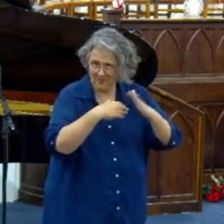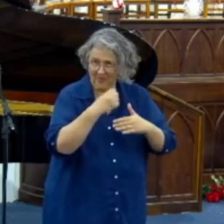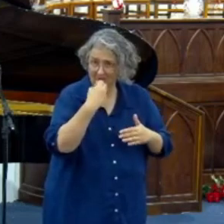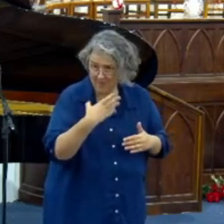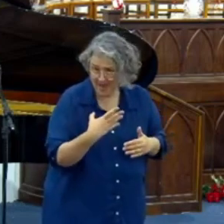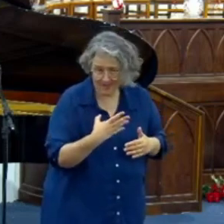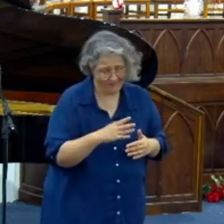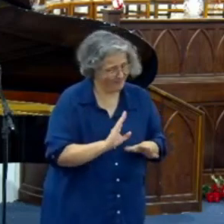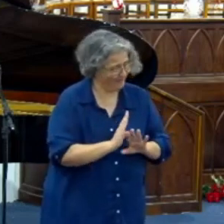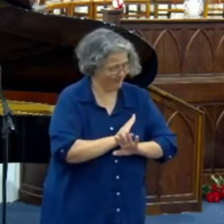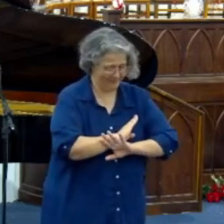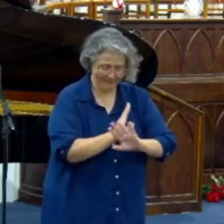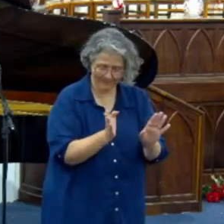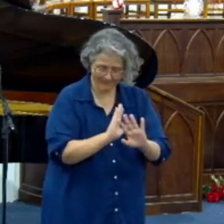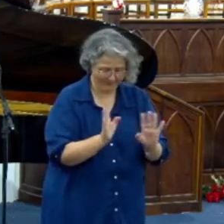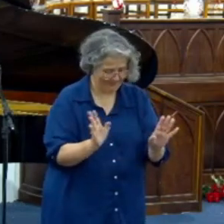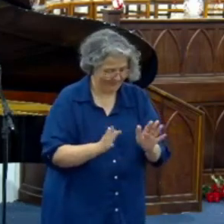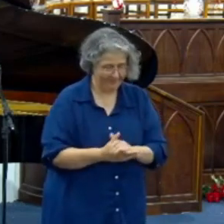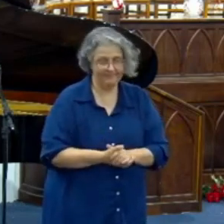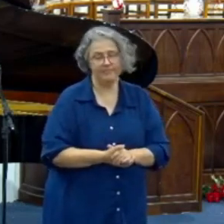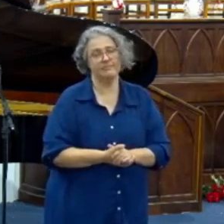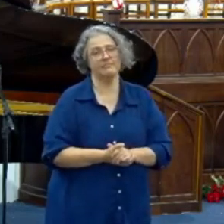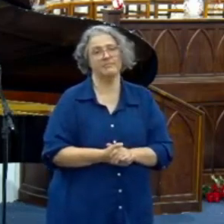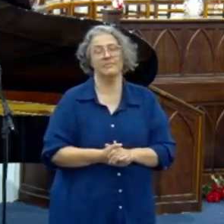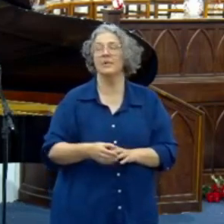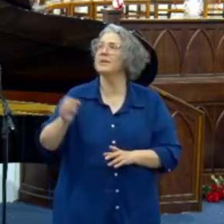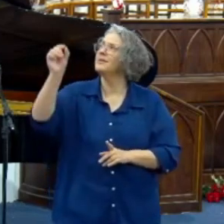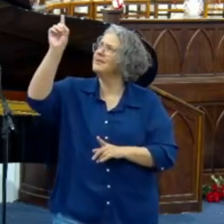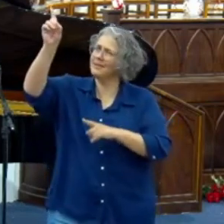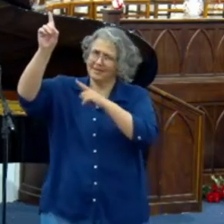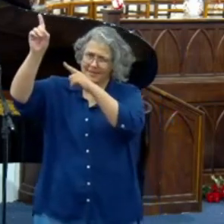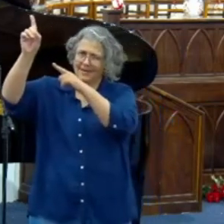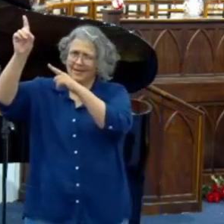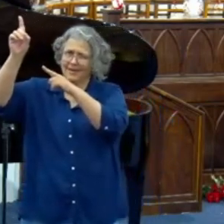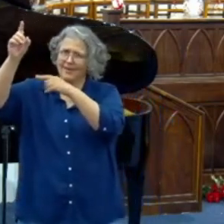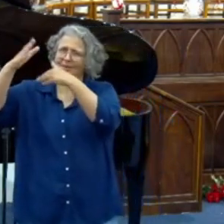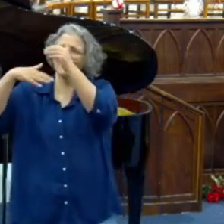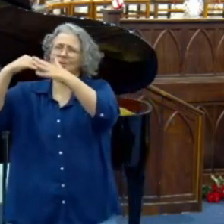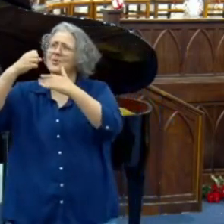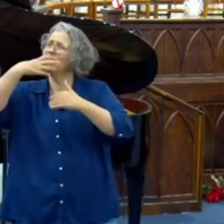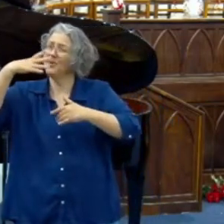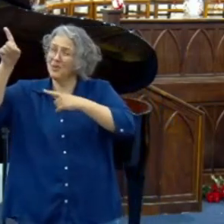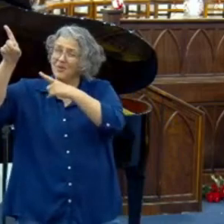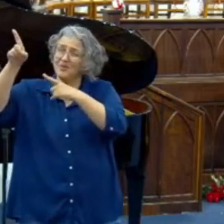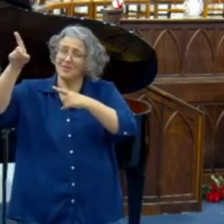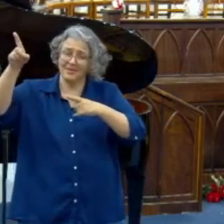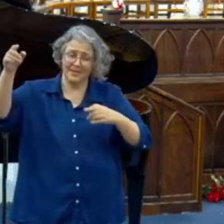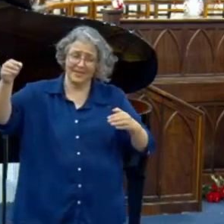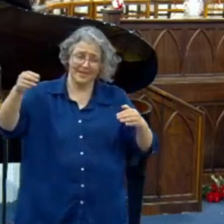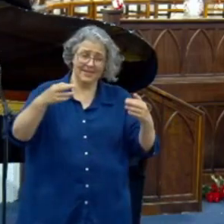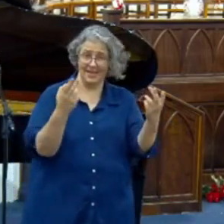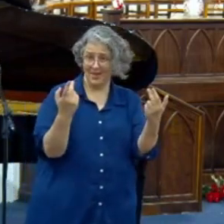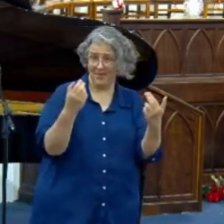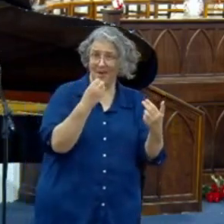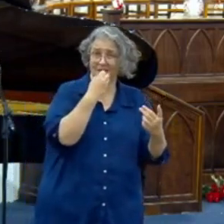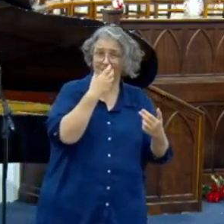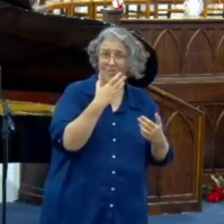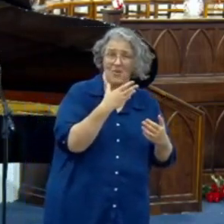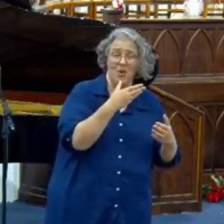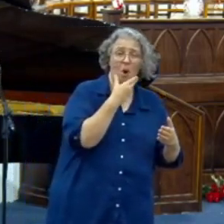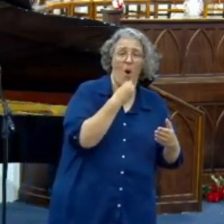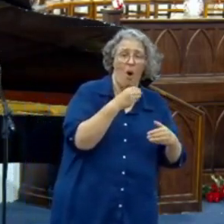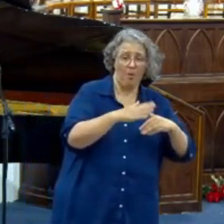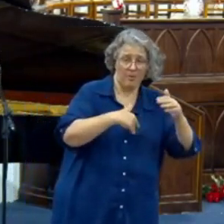boas ações. As boas ações de Deus seriam iguais às boas ações dos homens? Não são. Porque